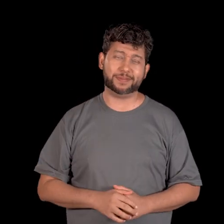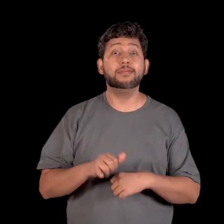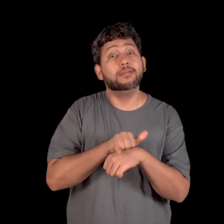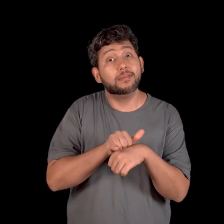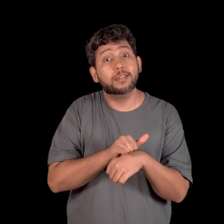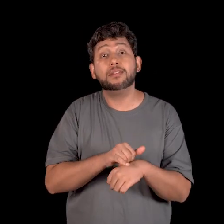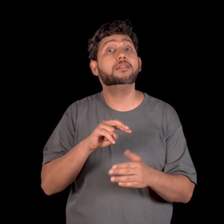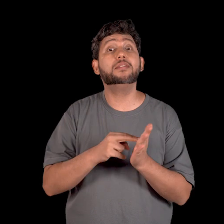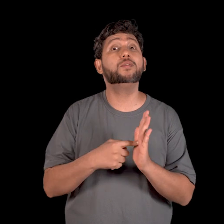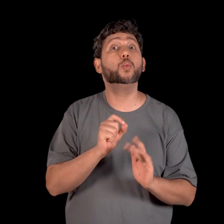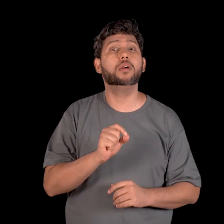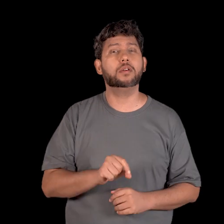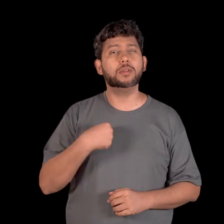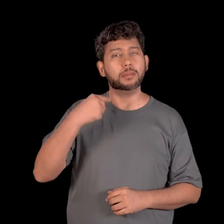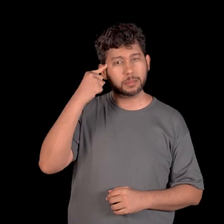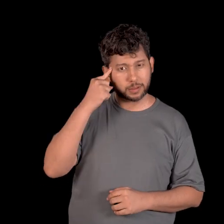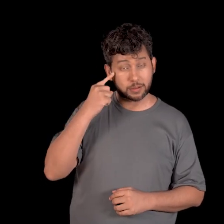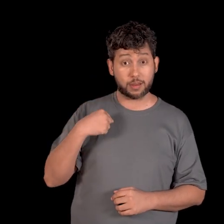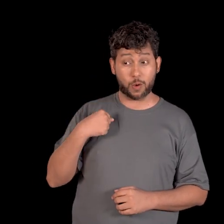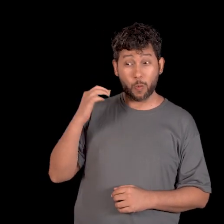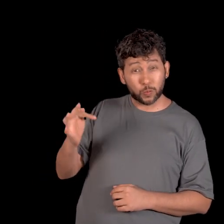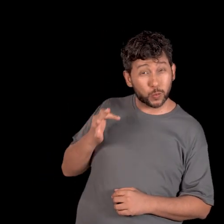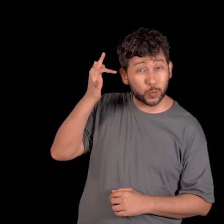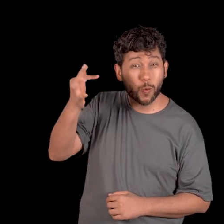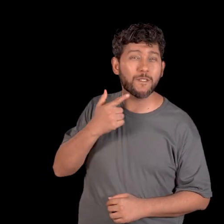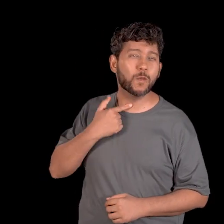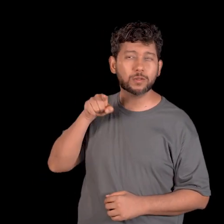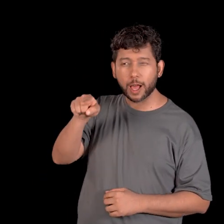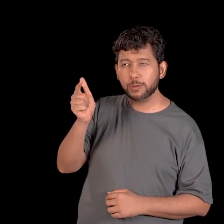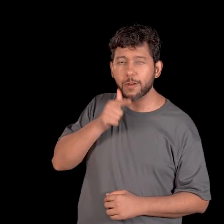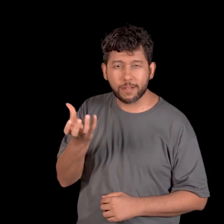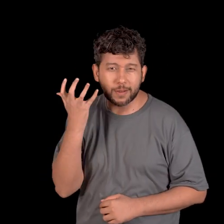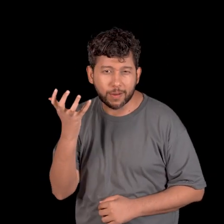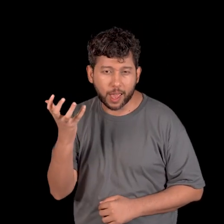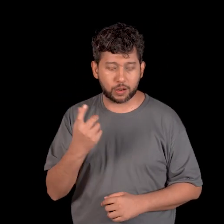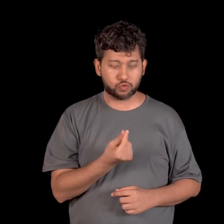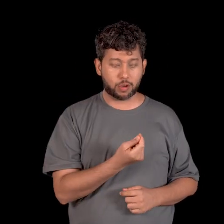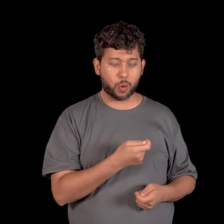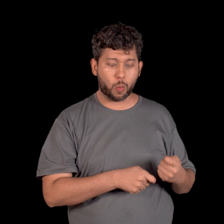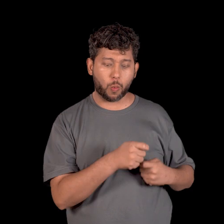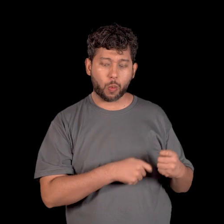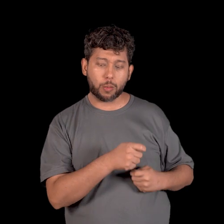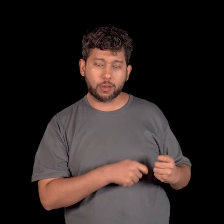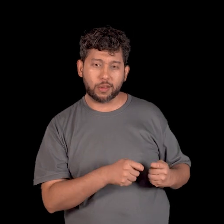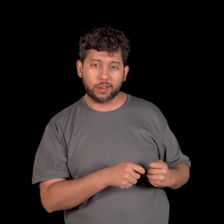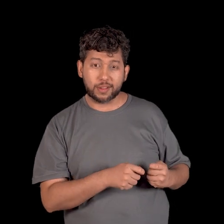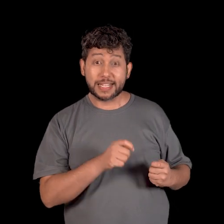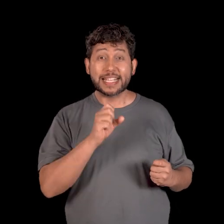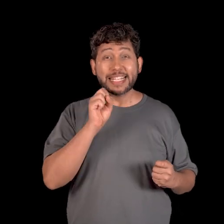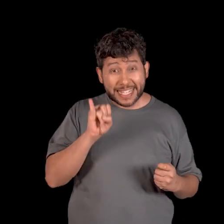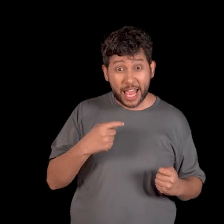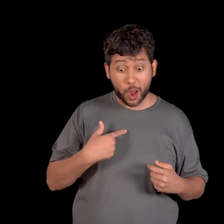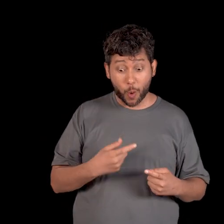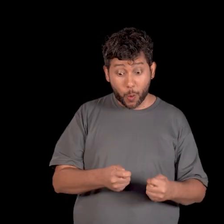Uma estratégia para você mudar seus hábitos de consumo é estabelecer metas. Crie planos atrelados às economias que você